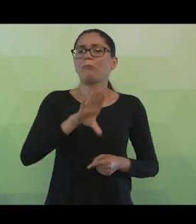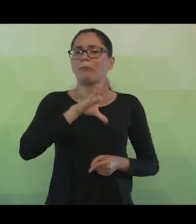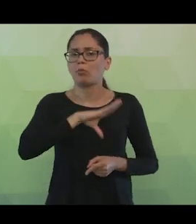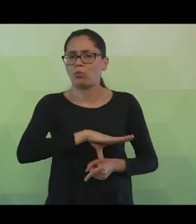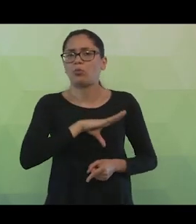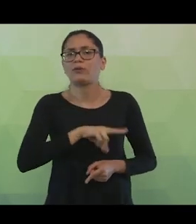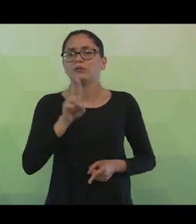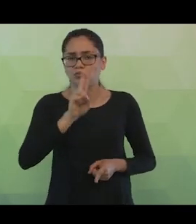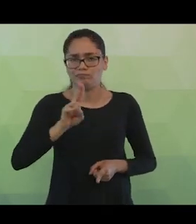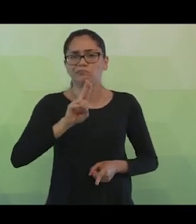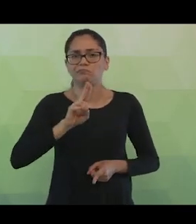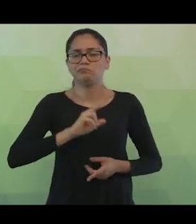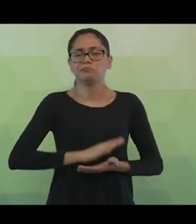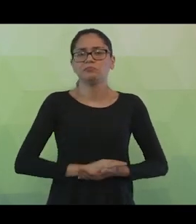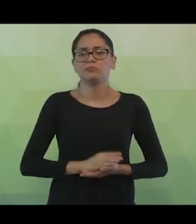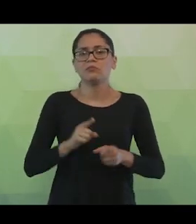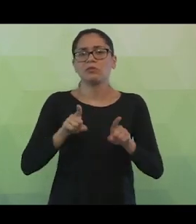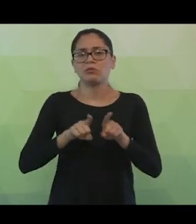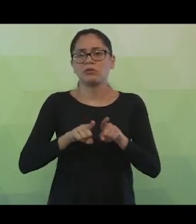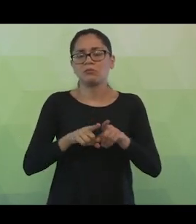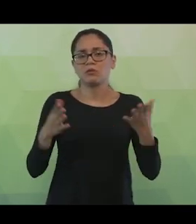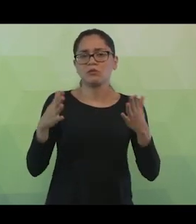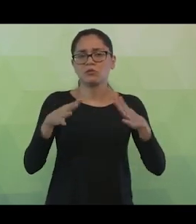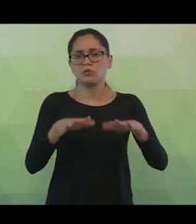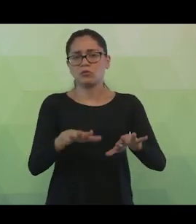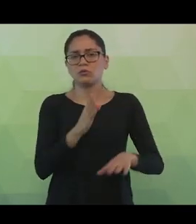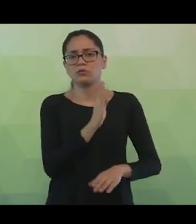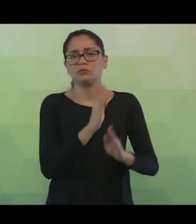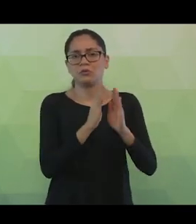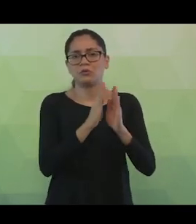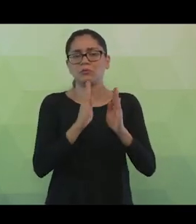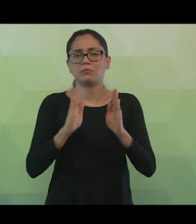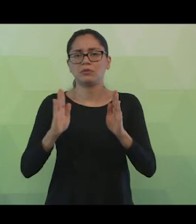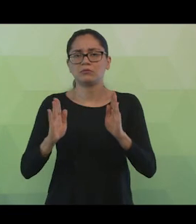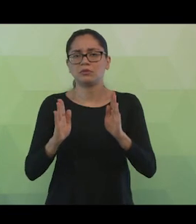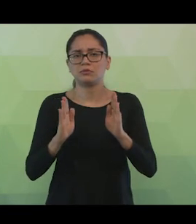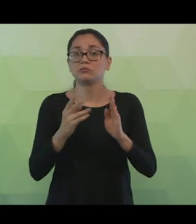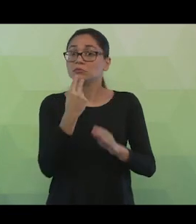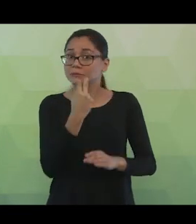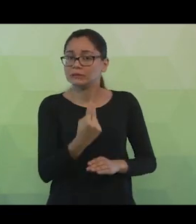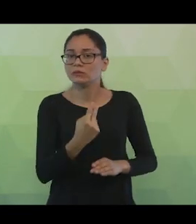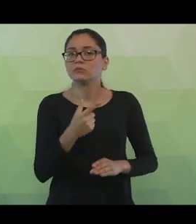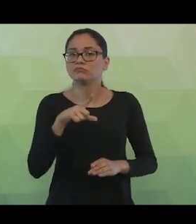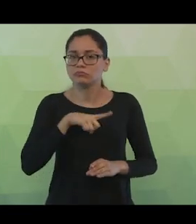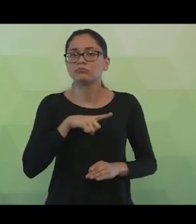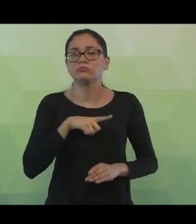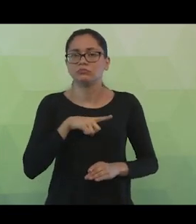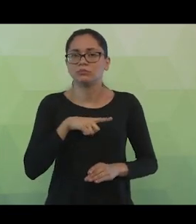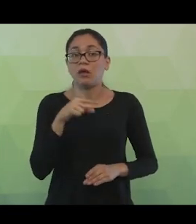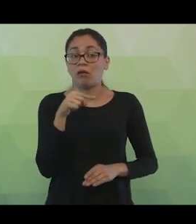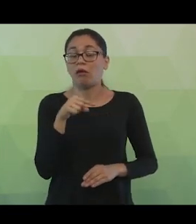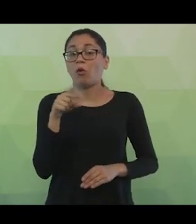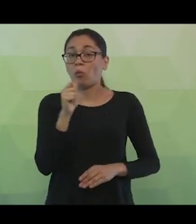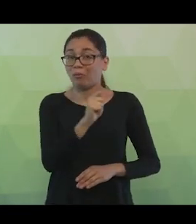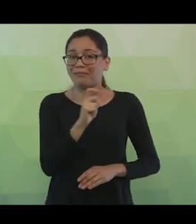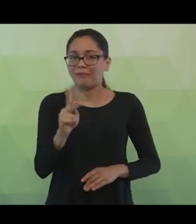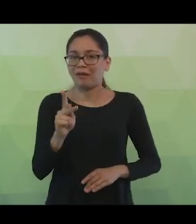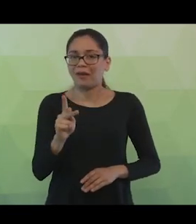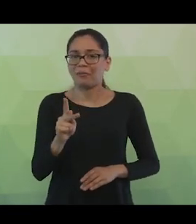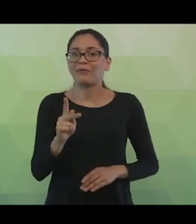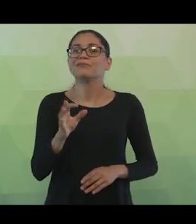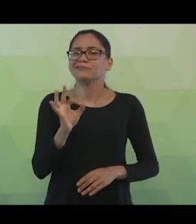portuguesa e incluir a biblioteca que contém essa língua. Então ele vai aceitar. Se eu